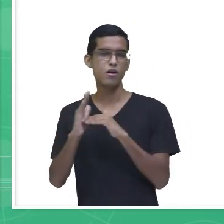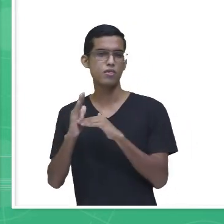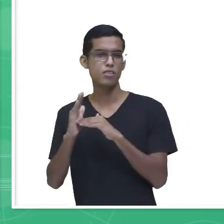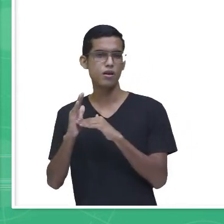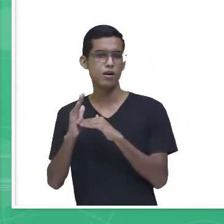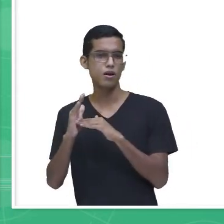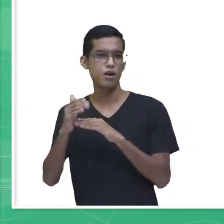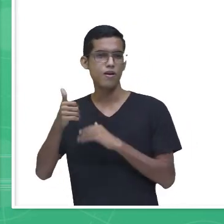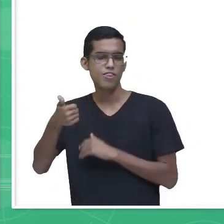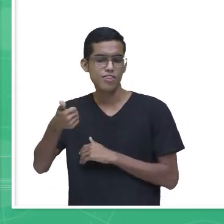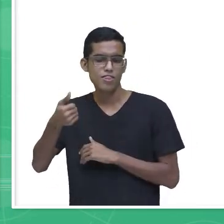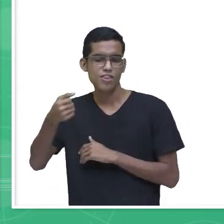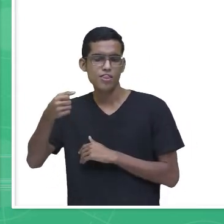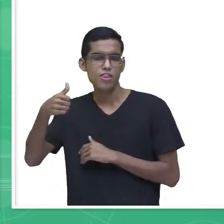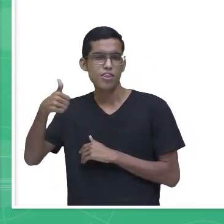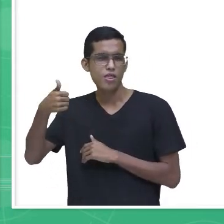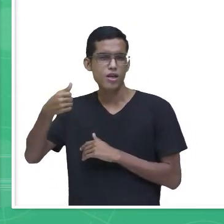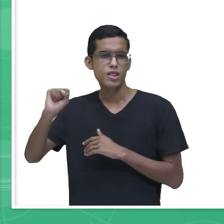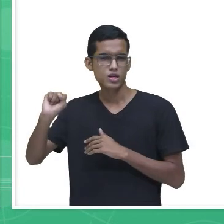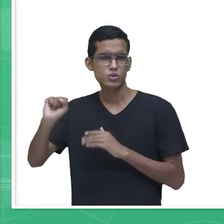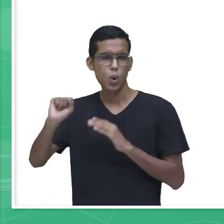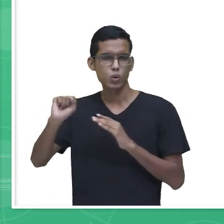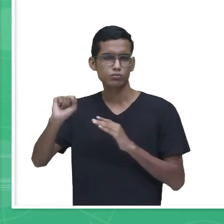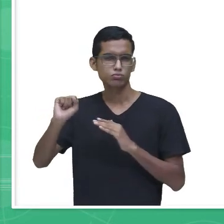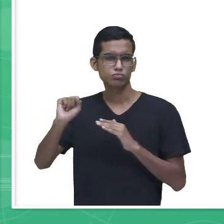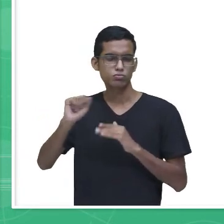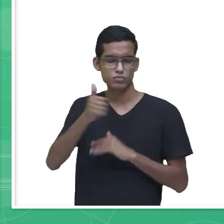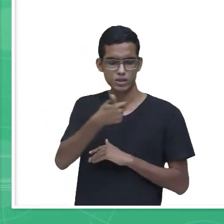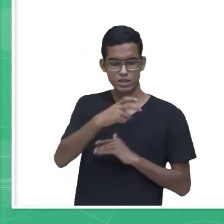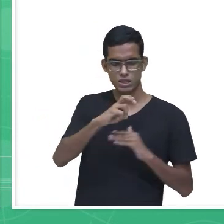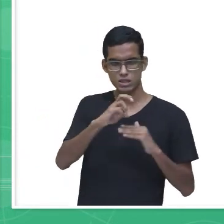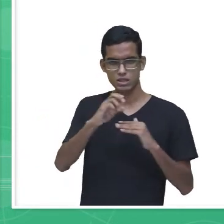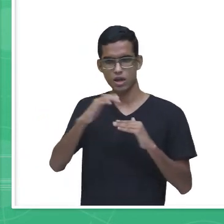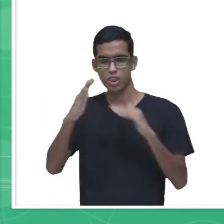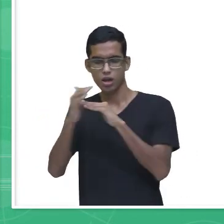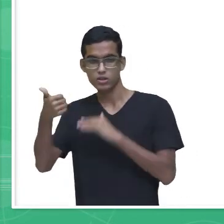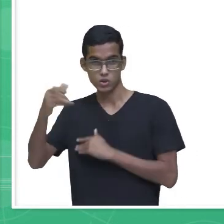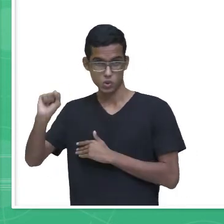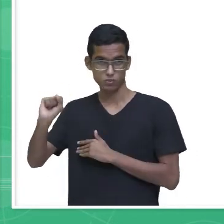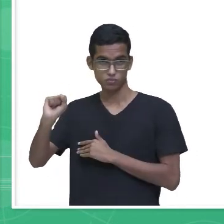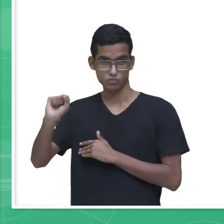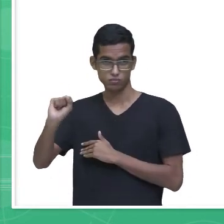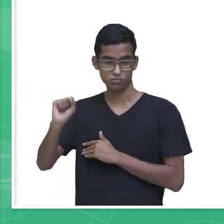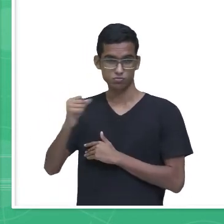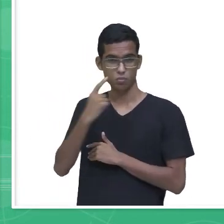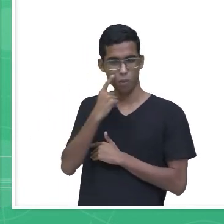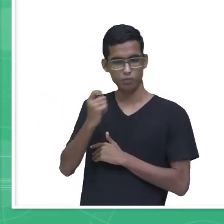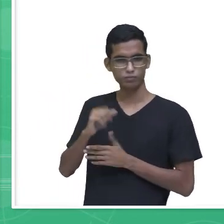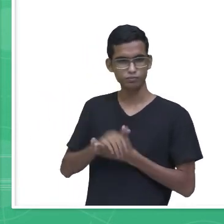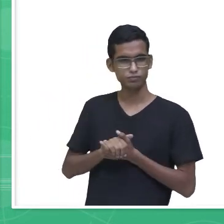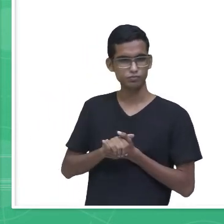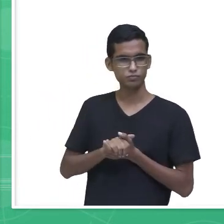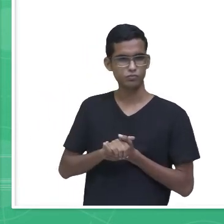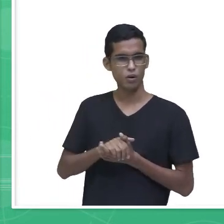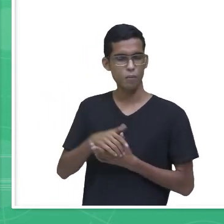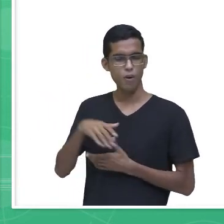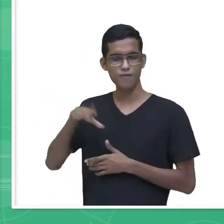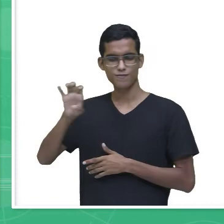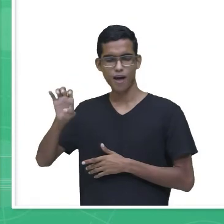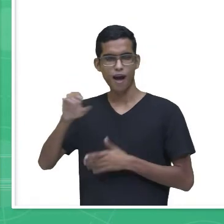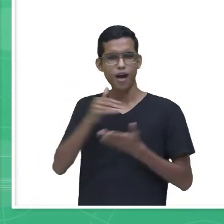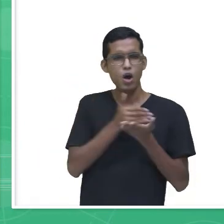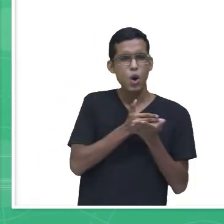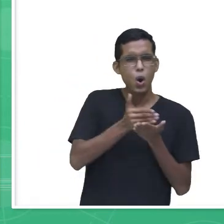século XVIII. Ah, parece que a questão D está bem interessante. Na letra E diz que começa no século IX.